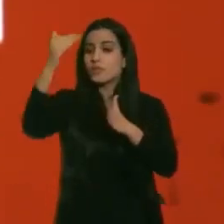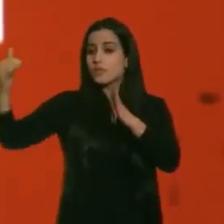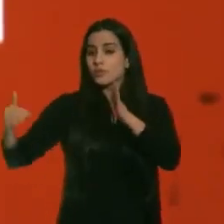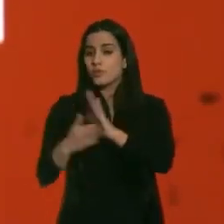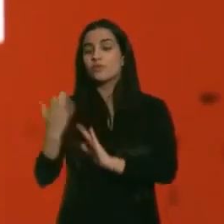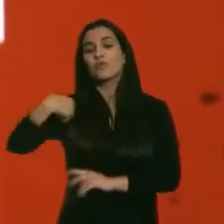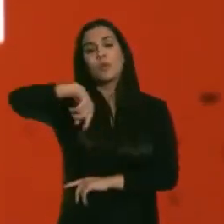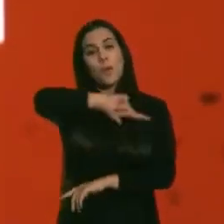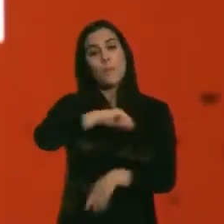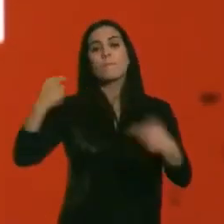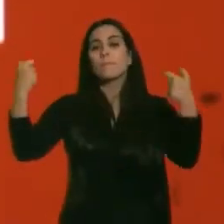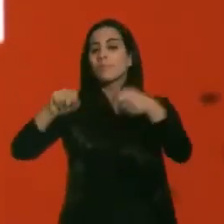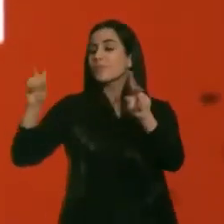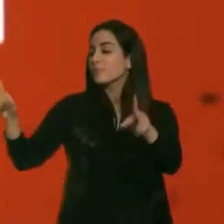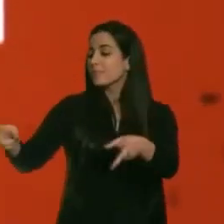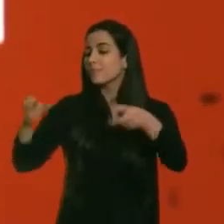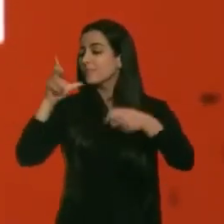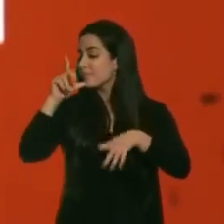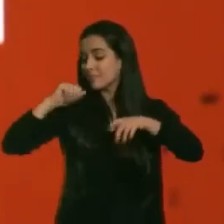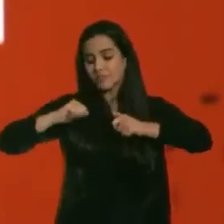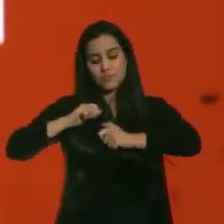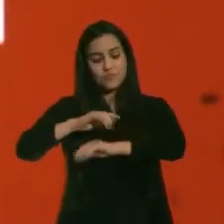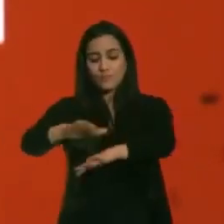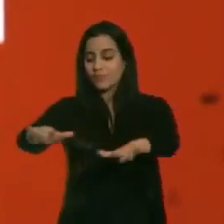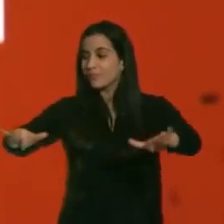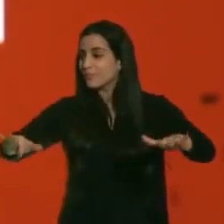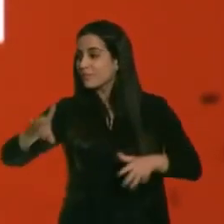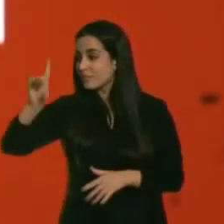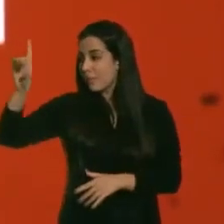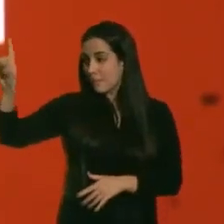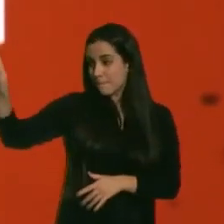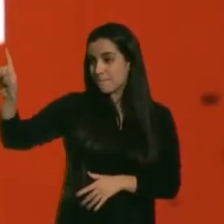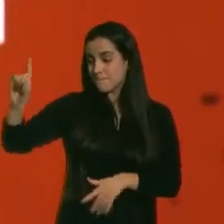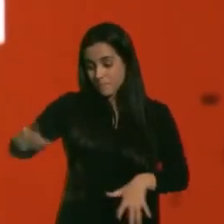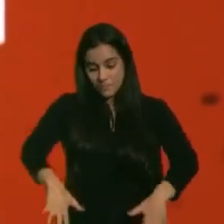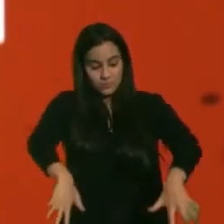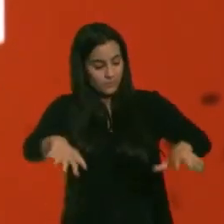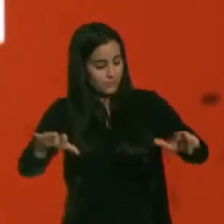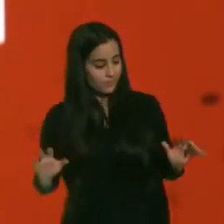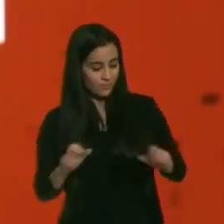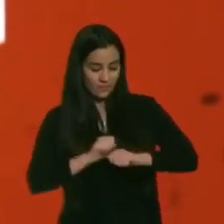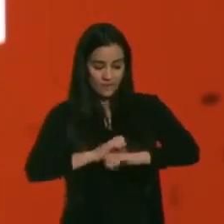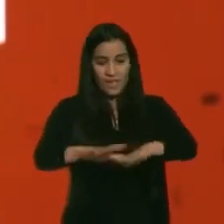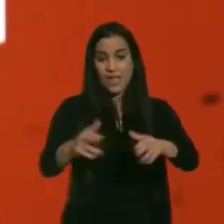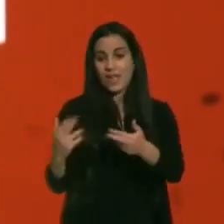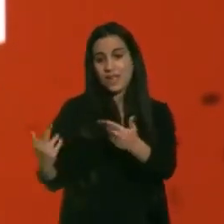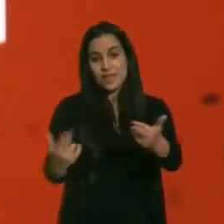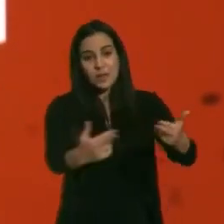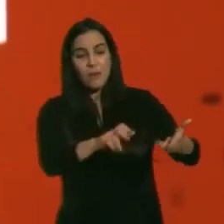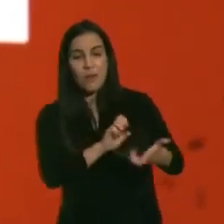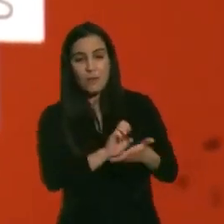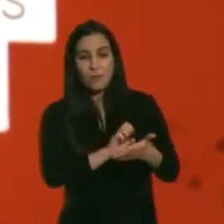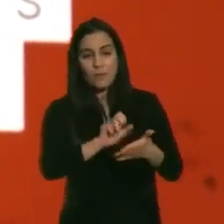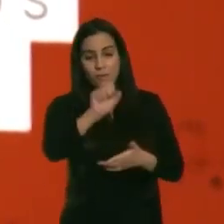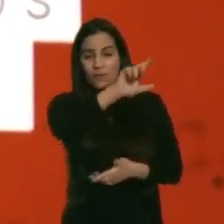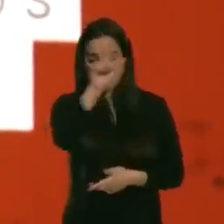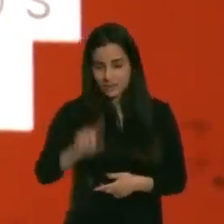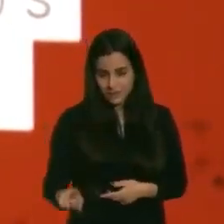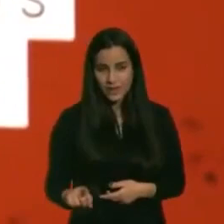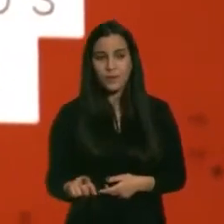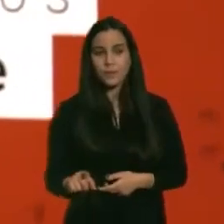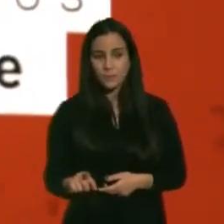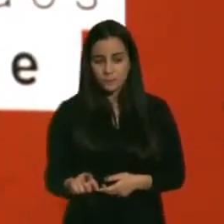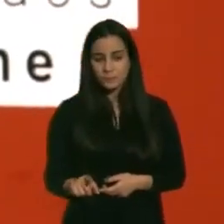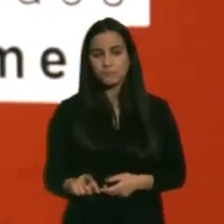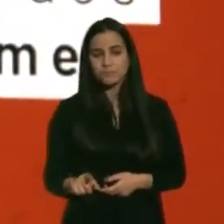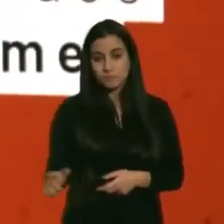nós veremos o rio de Deus que sai do trono dele, como Ezequiel, tocando a nossa terra. E